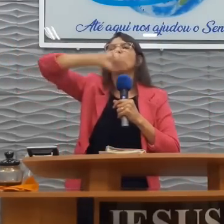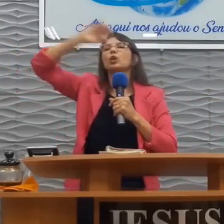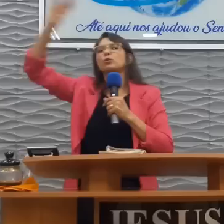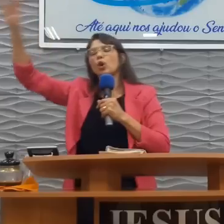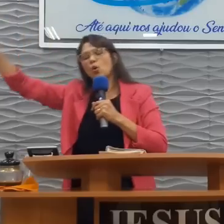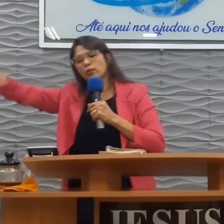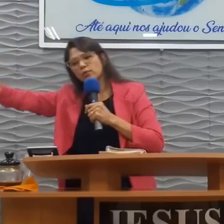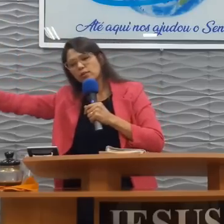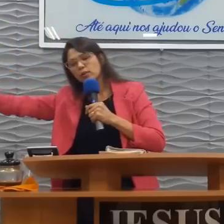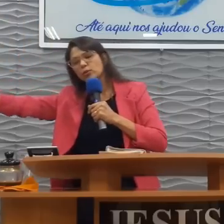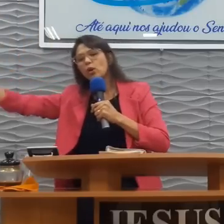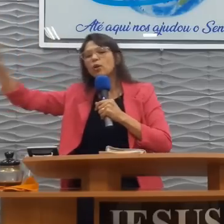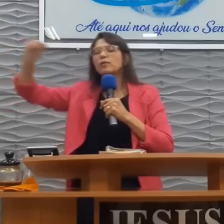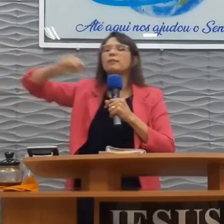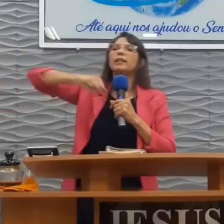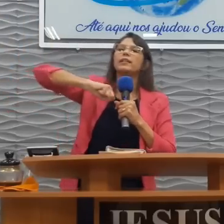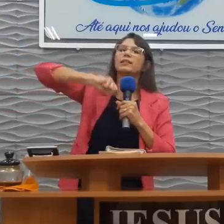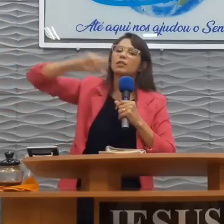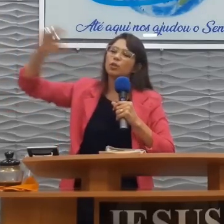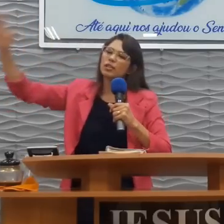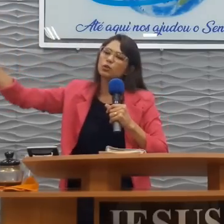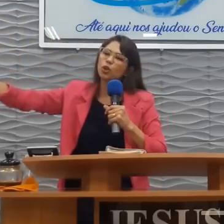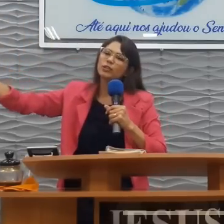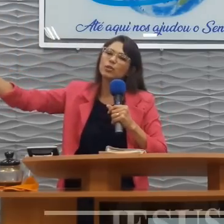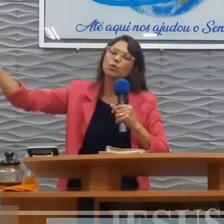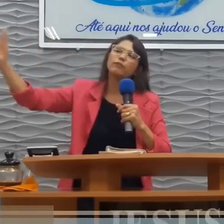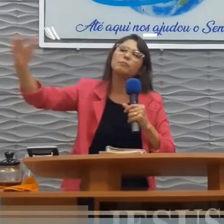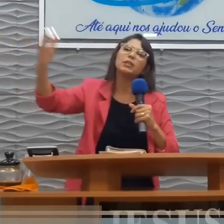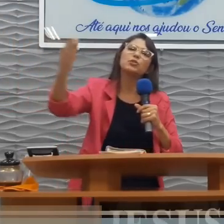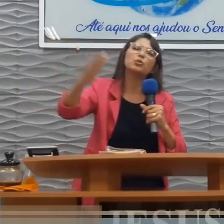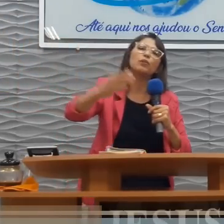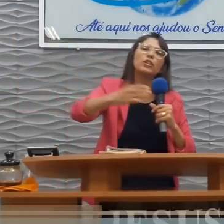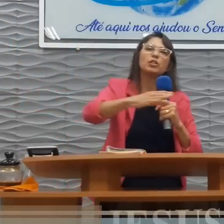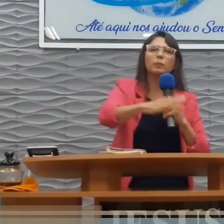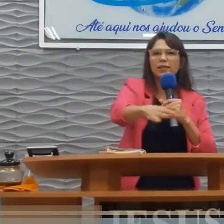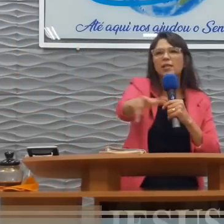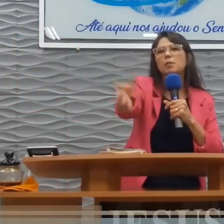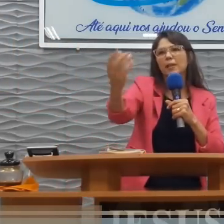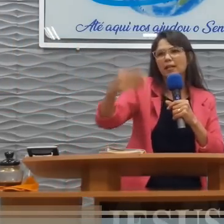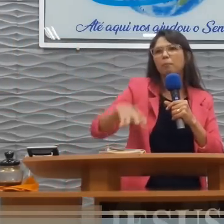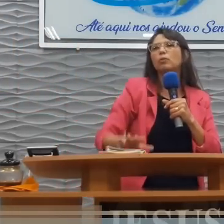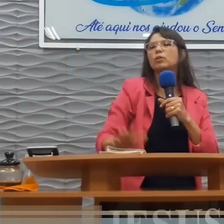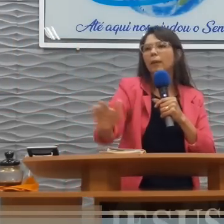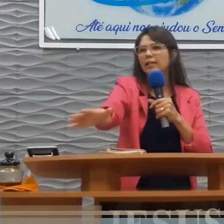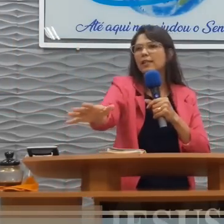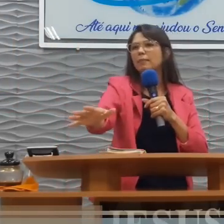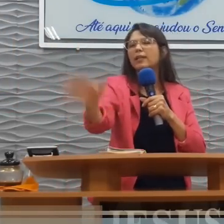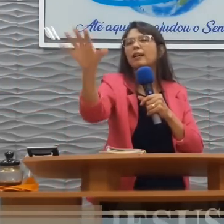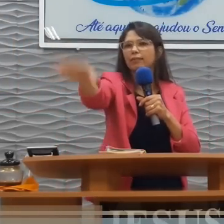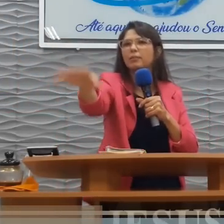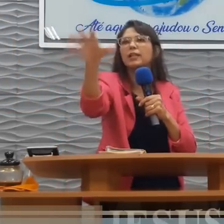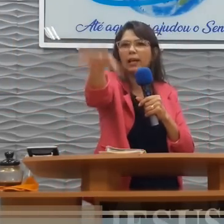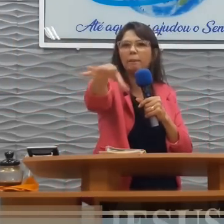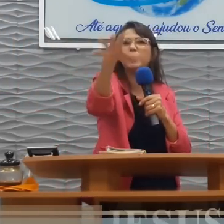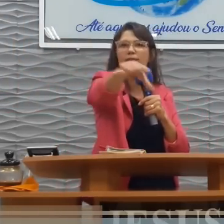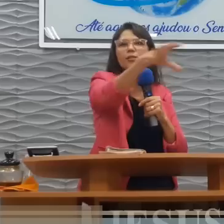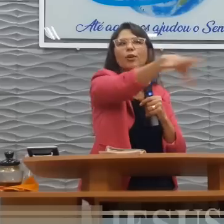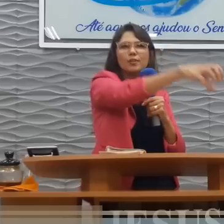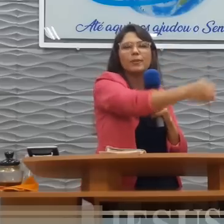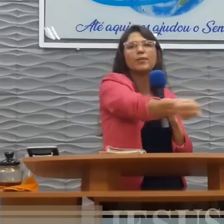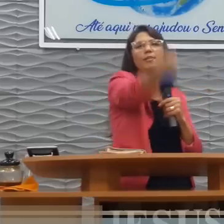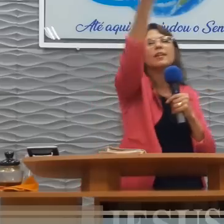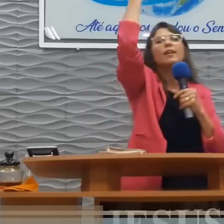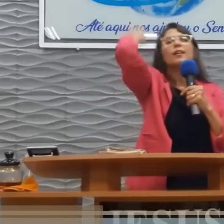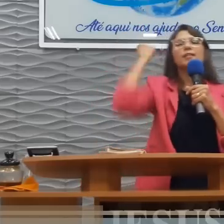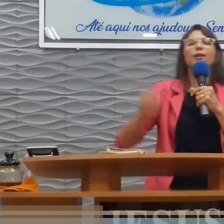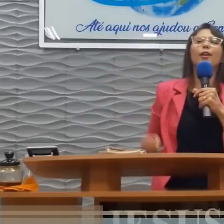novo. Lutou contra os amalequitas e trouxe toda a sua família de novo. Acho que não precisamos passar por luta para saber que a família é